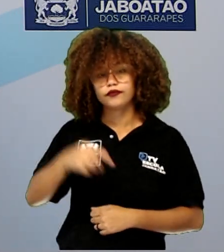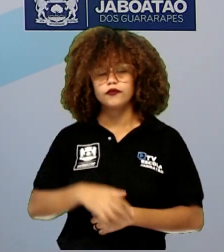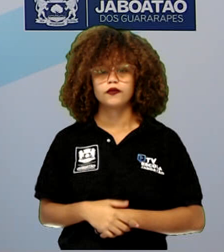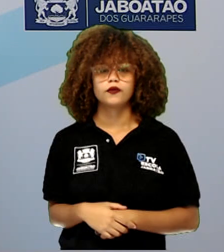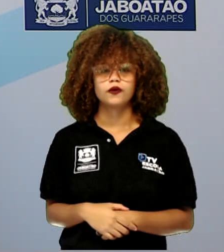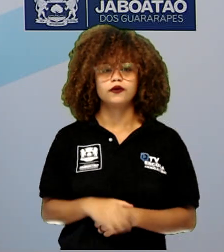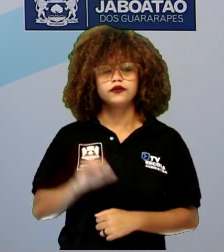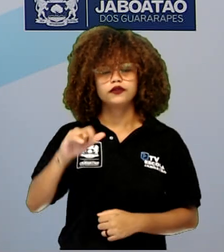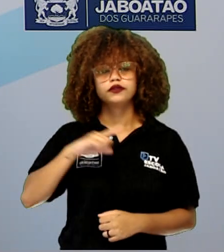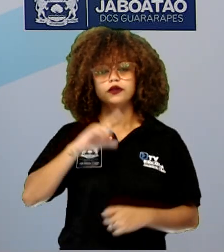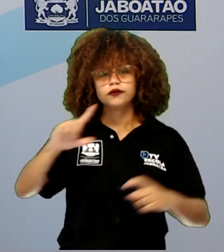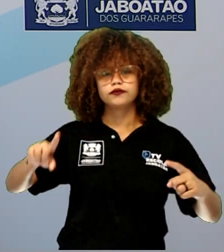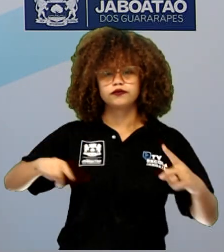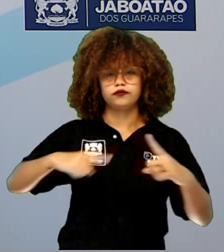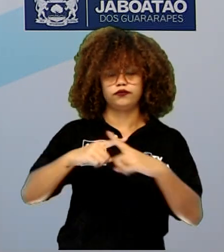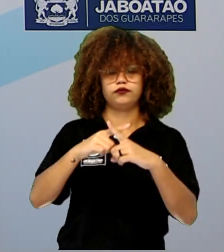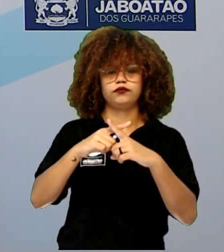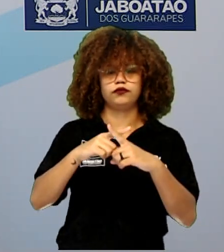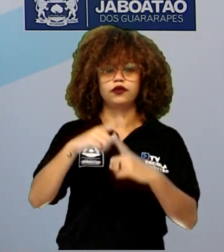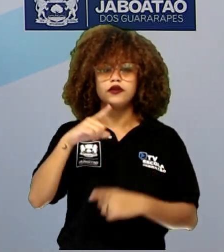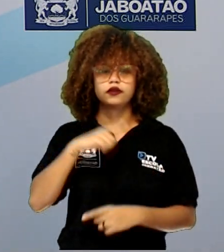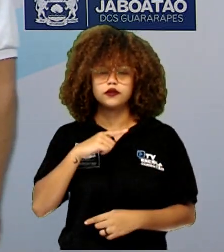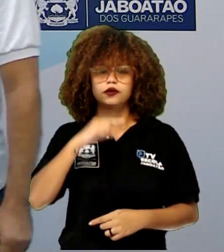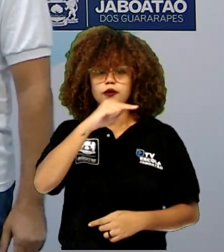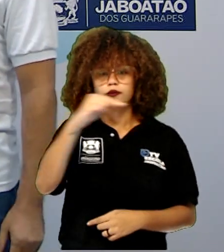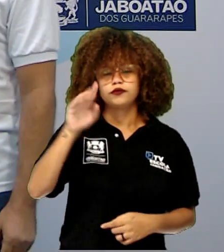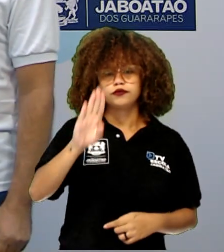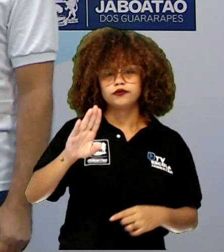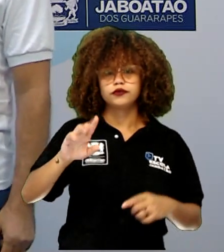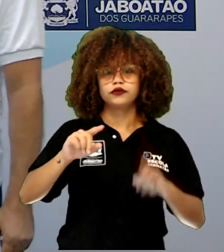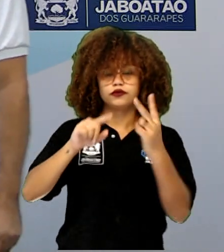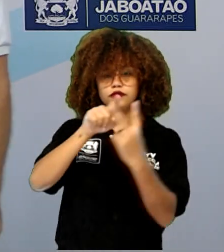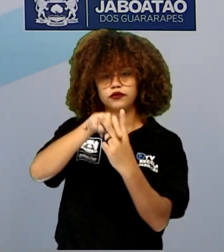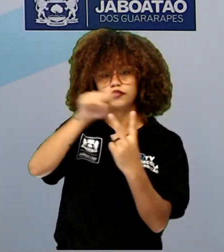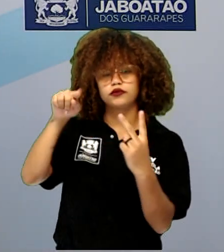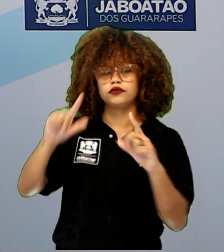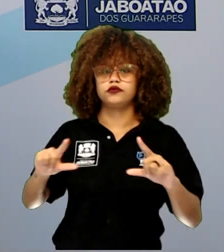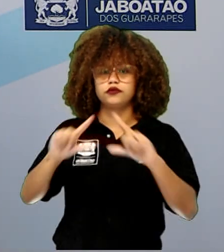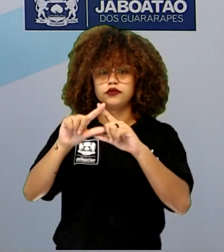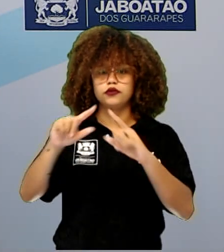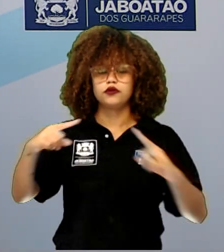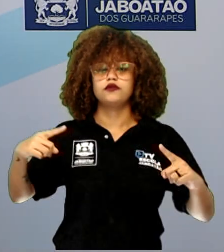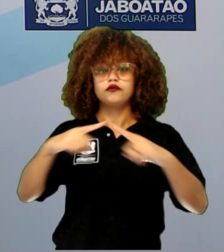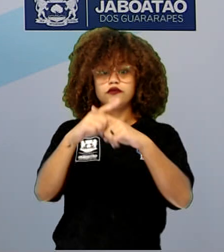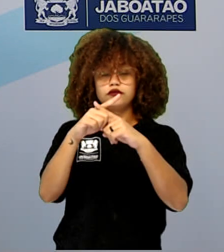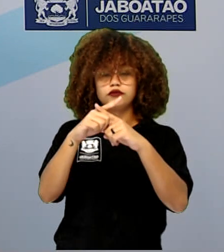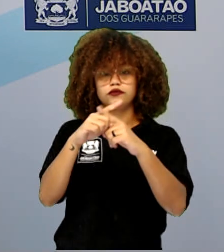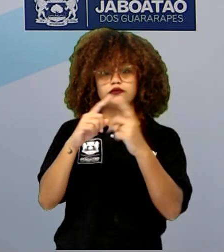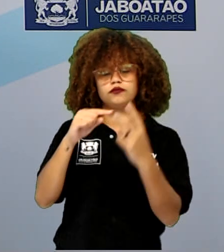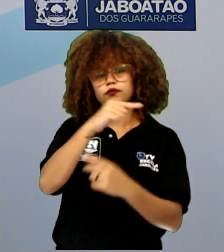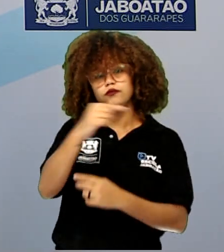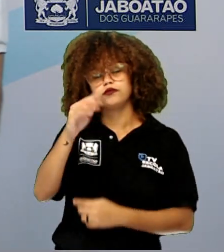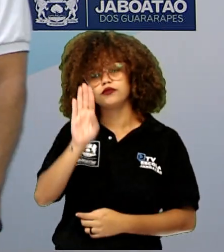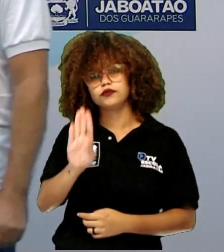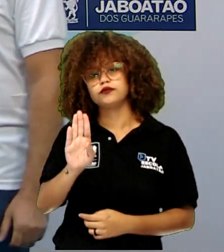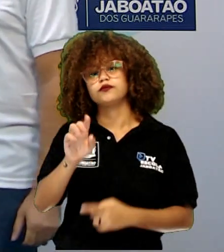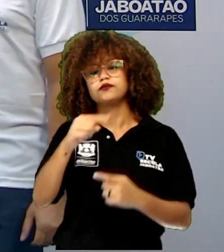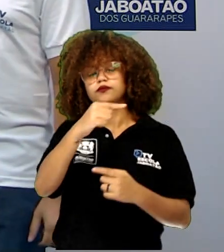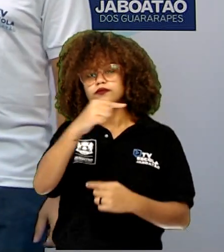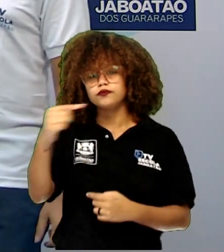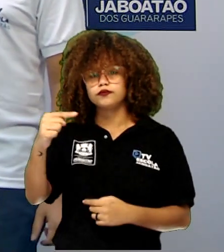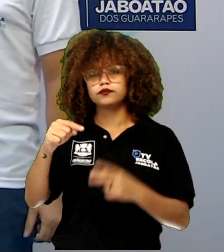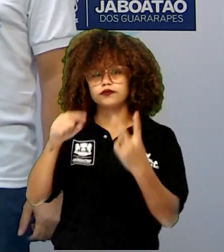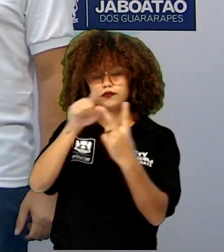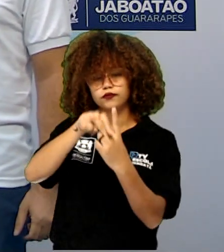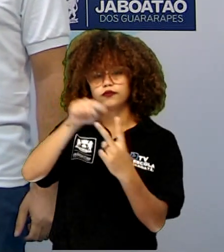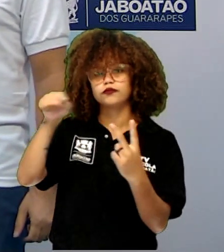aí quando eu faço a multiplicação eu voltei menos bem raiz de Delta vezes menos B - rádio